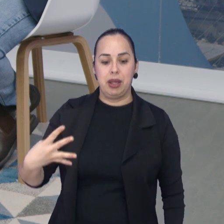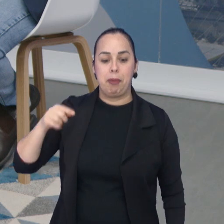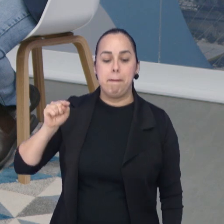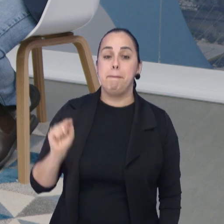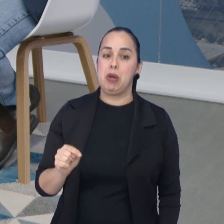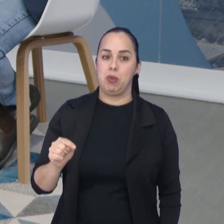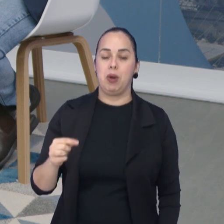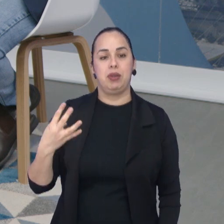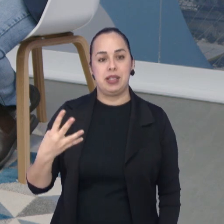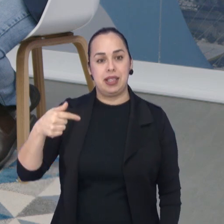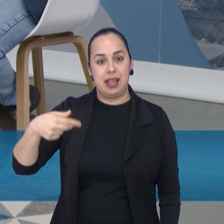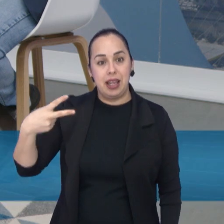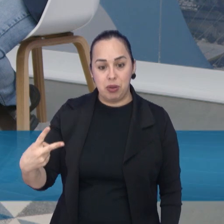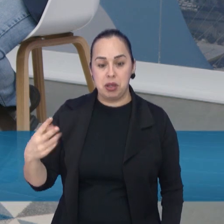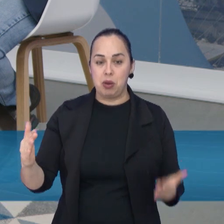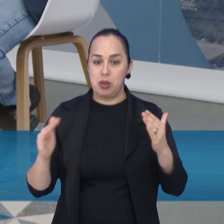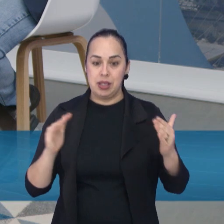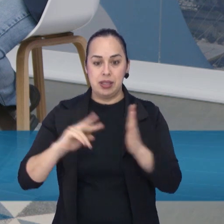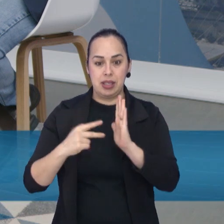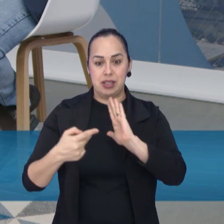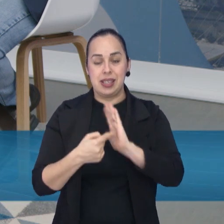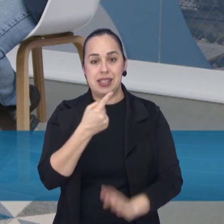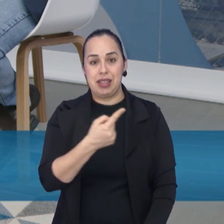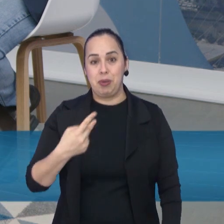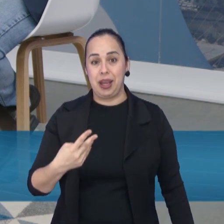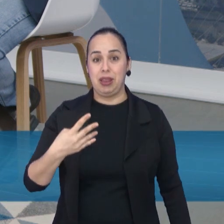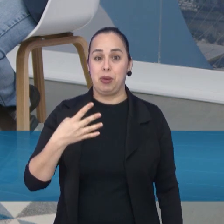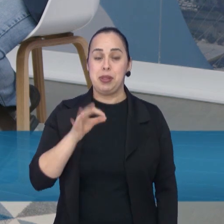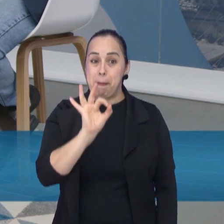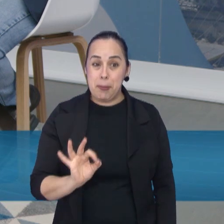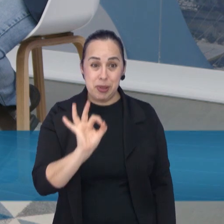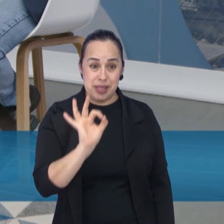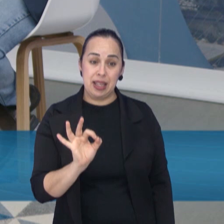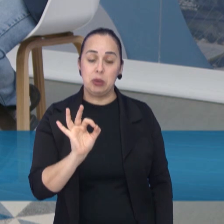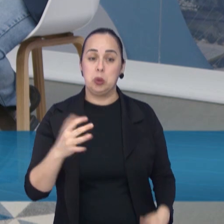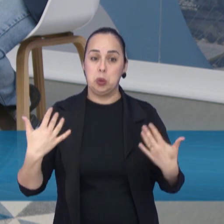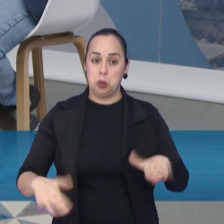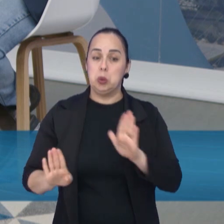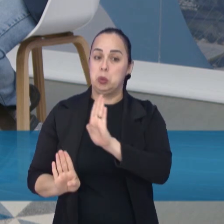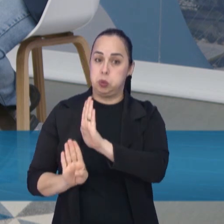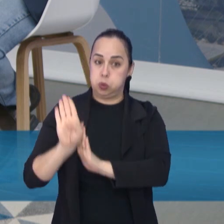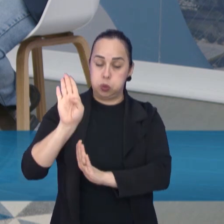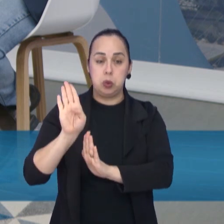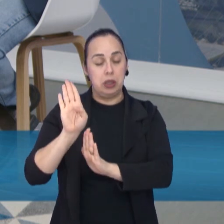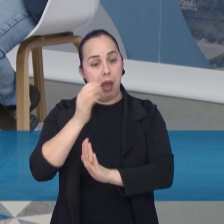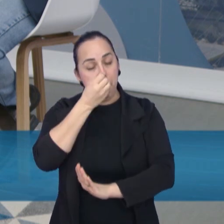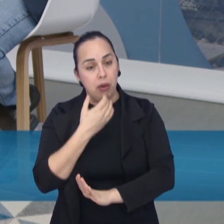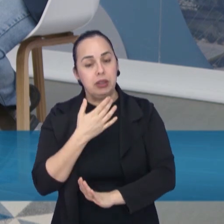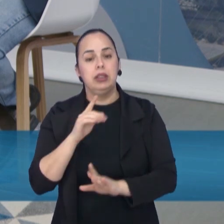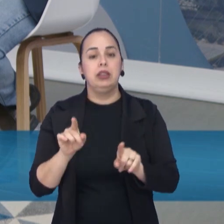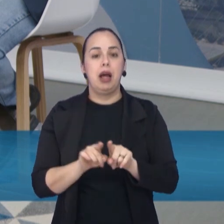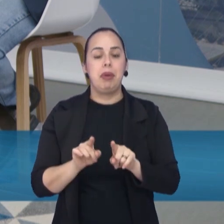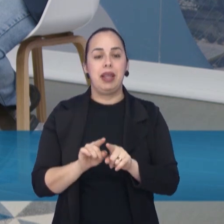74.472, então um aumento de 114%, né, um aumento considerado satisfatório. E aí a gente tem aqui